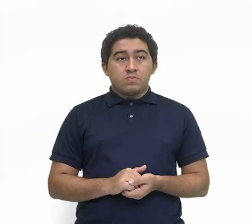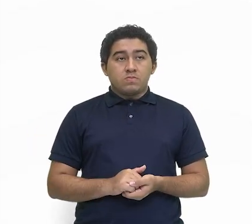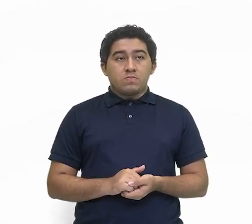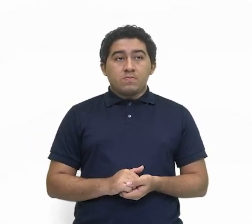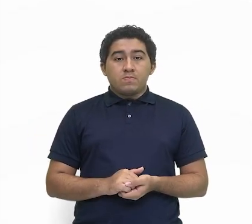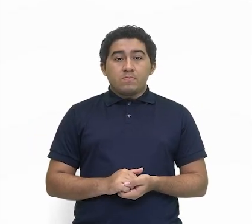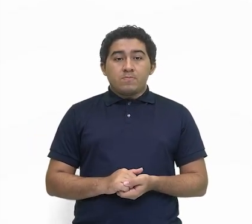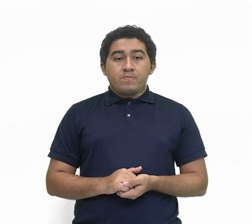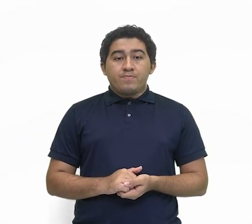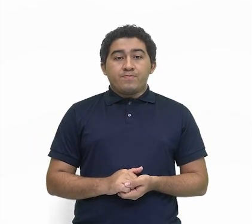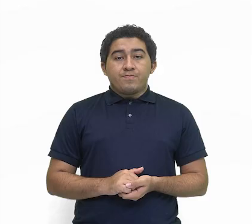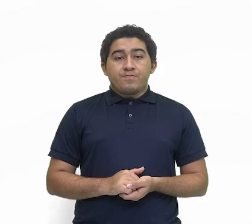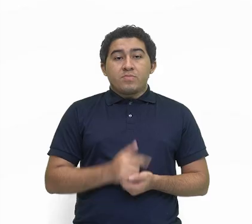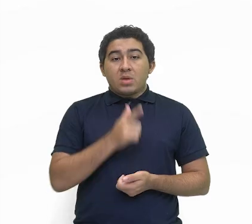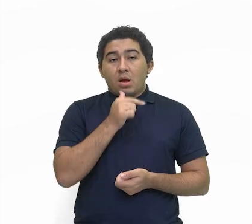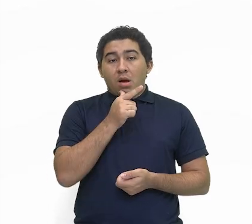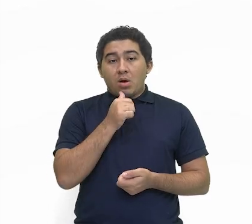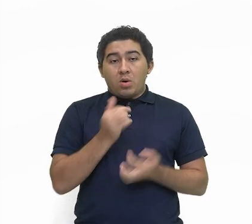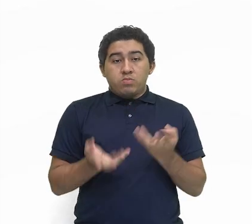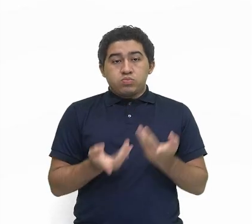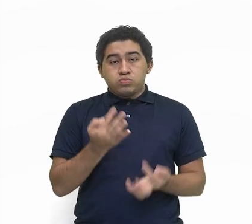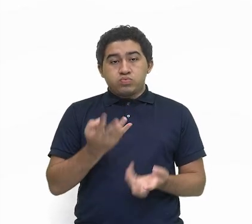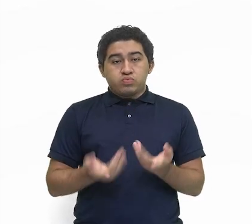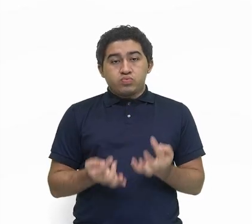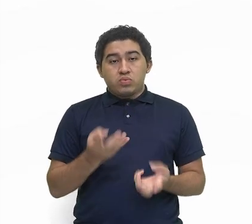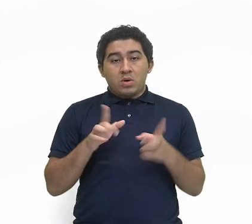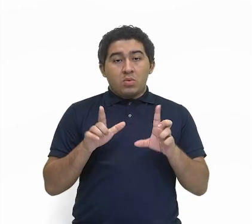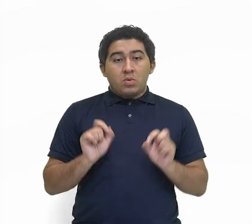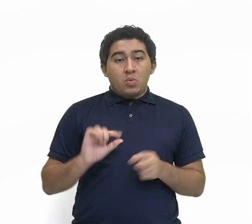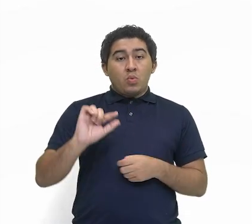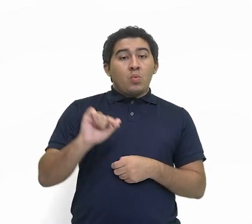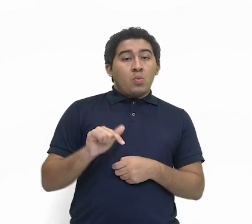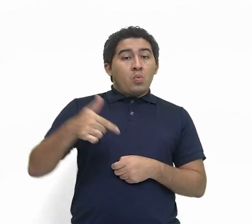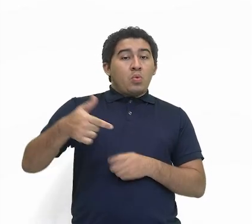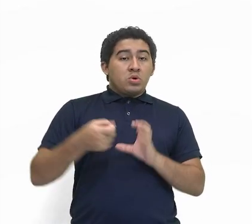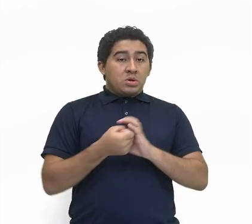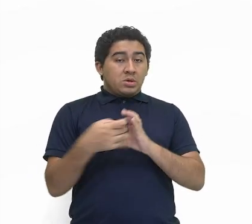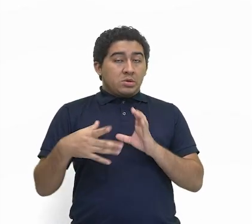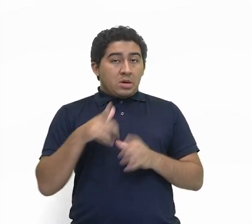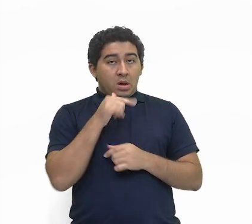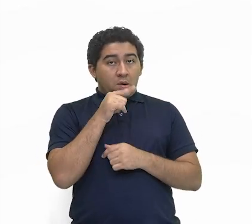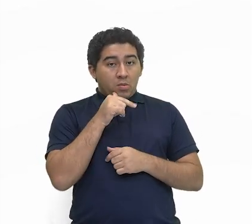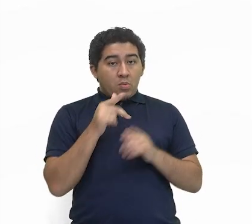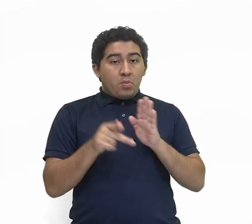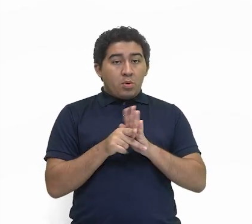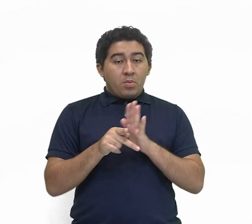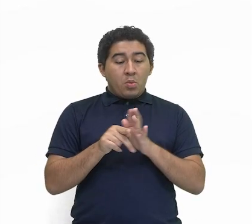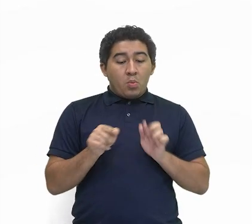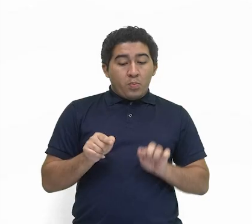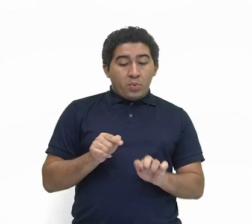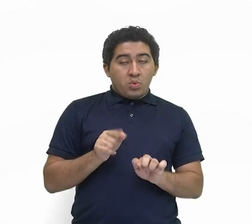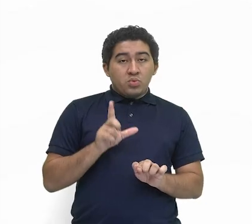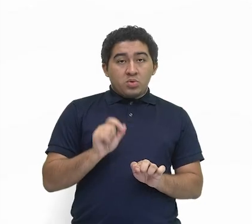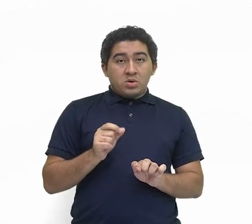ebulição. A água em ebulição, então, é o outro ponto fixo da água. É o ponto